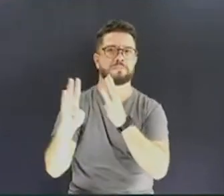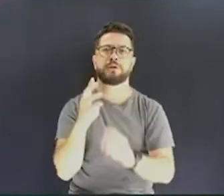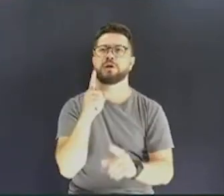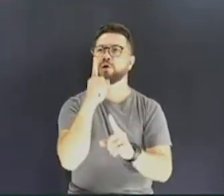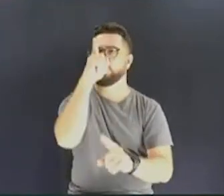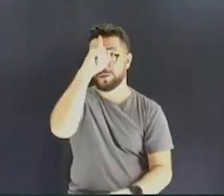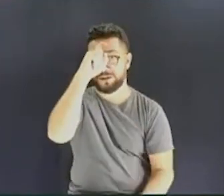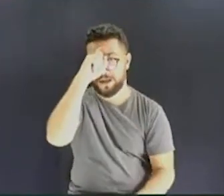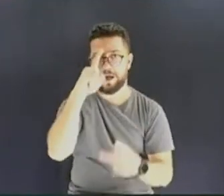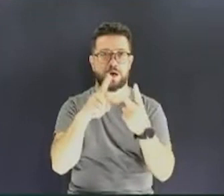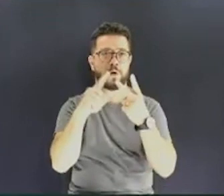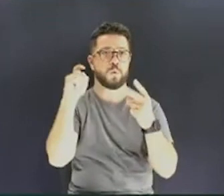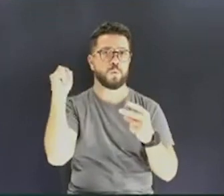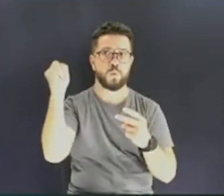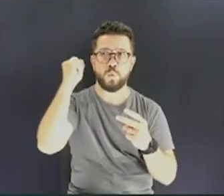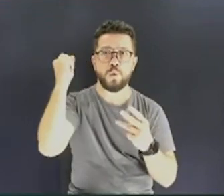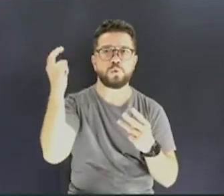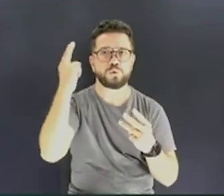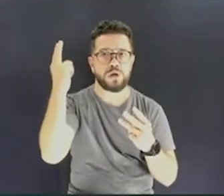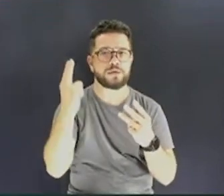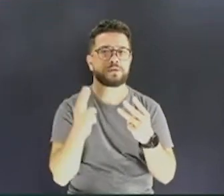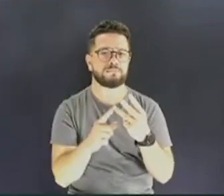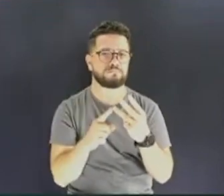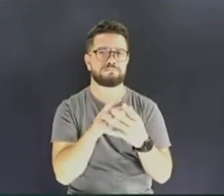e assistência básica. Em 2022, foram